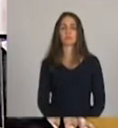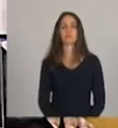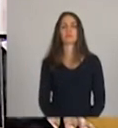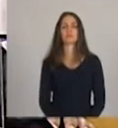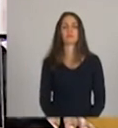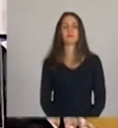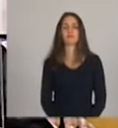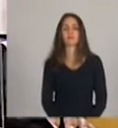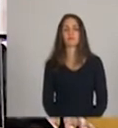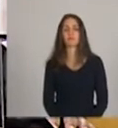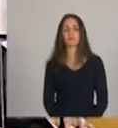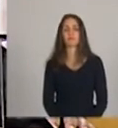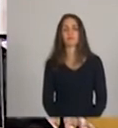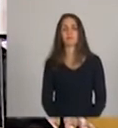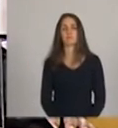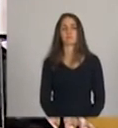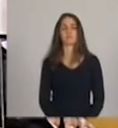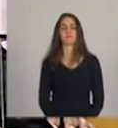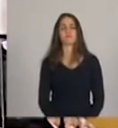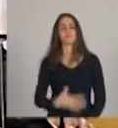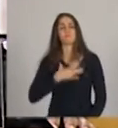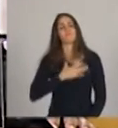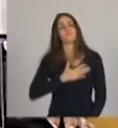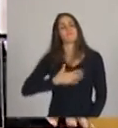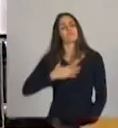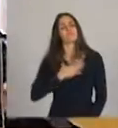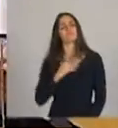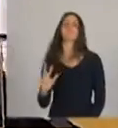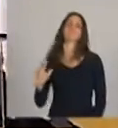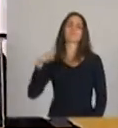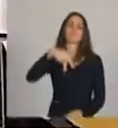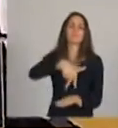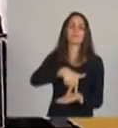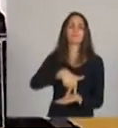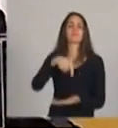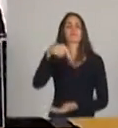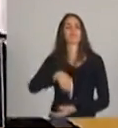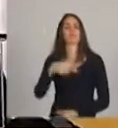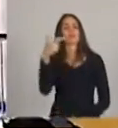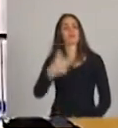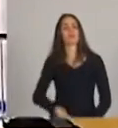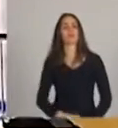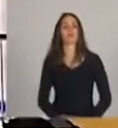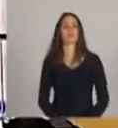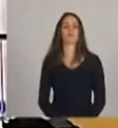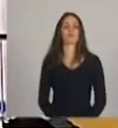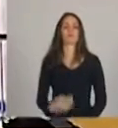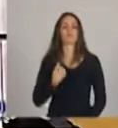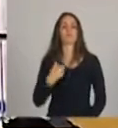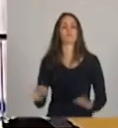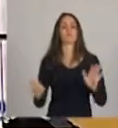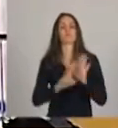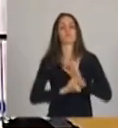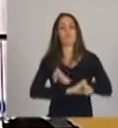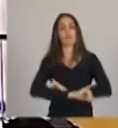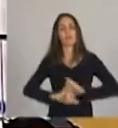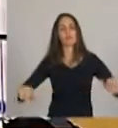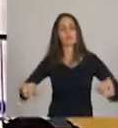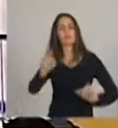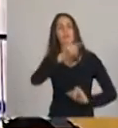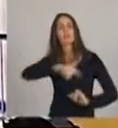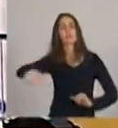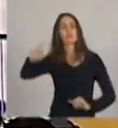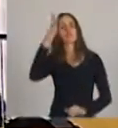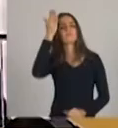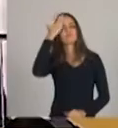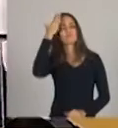2021. Satisfação muito grande estar aqui nesse exato momento. Mais uma vez, eu quero registrar aqui, para que todos